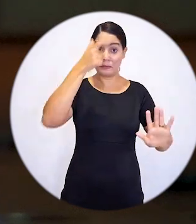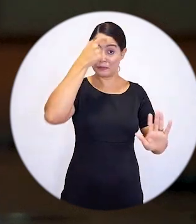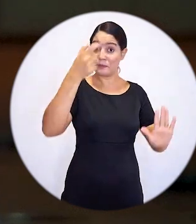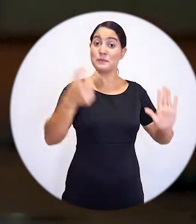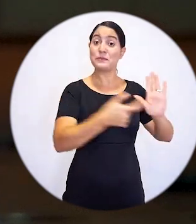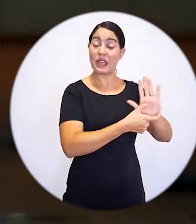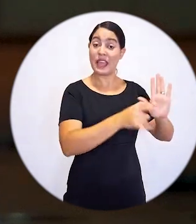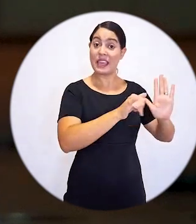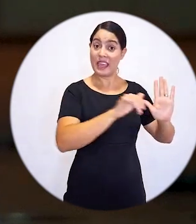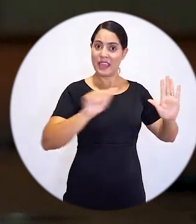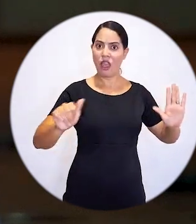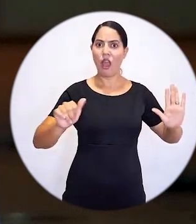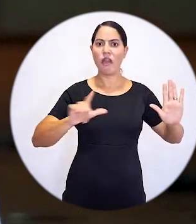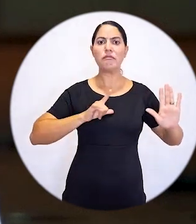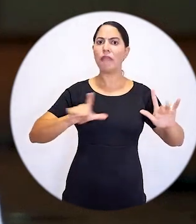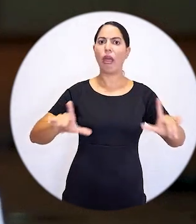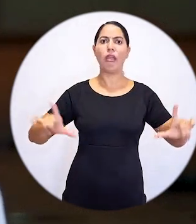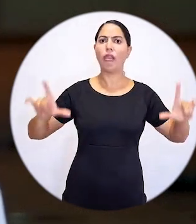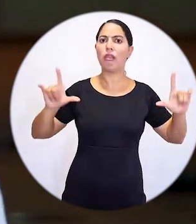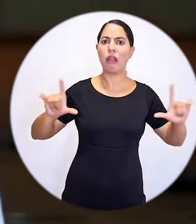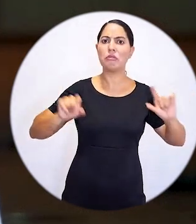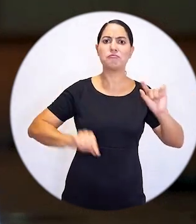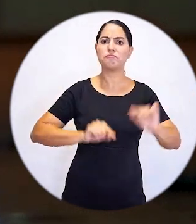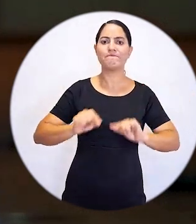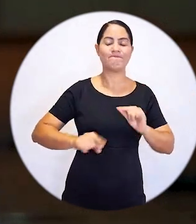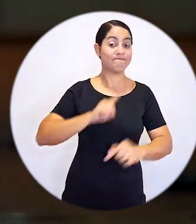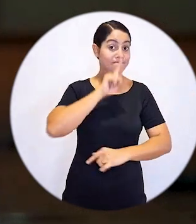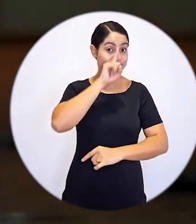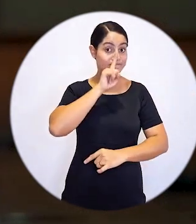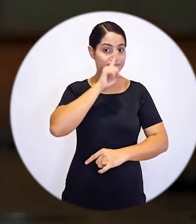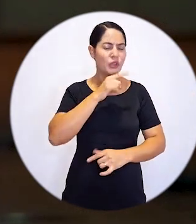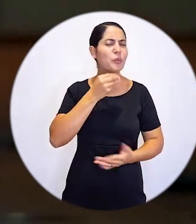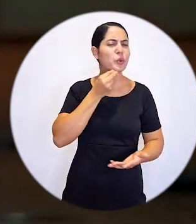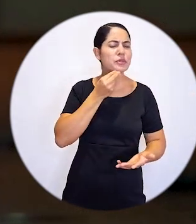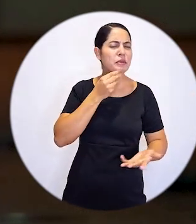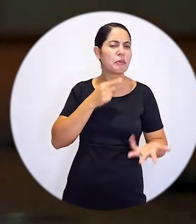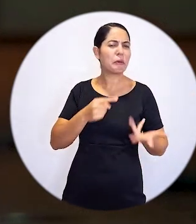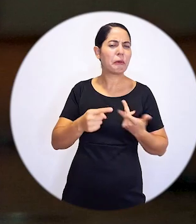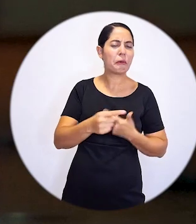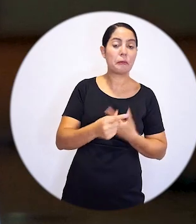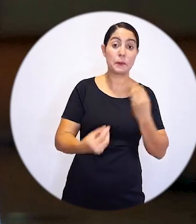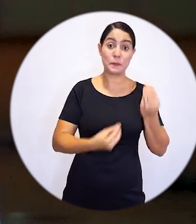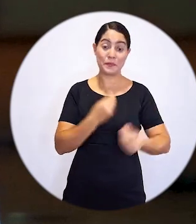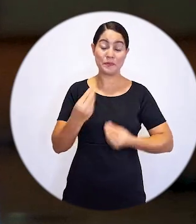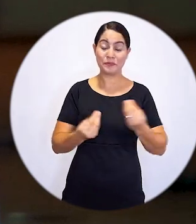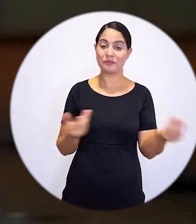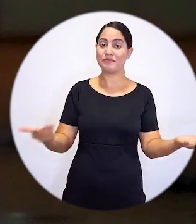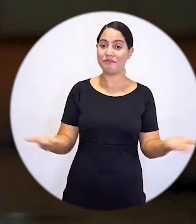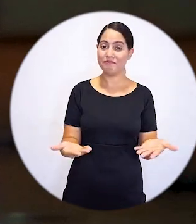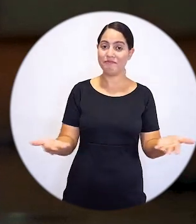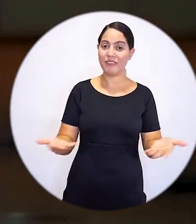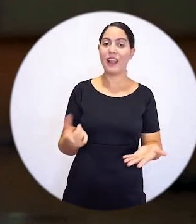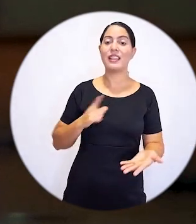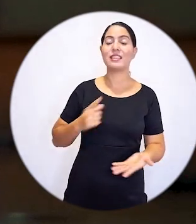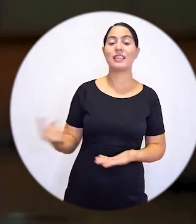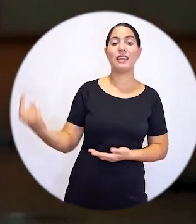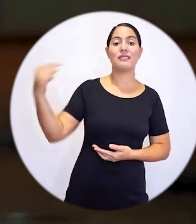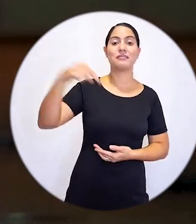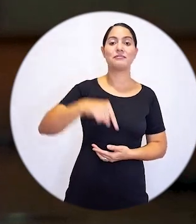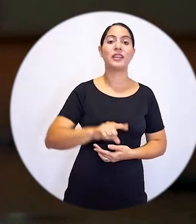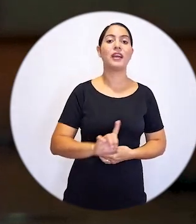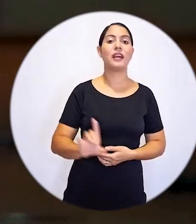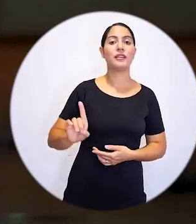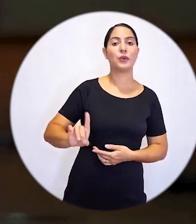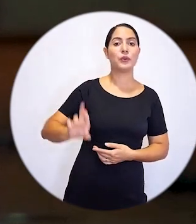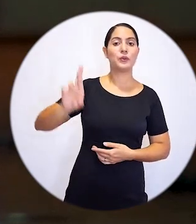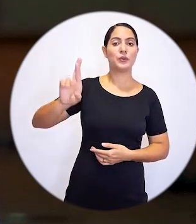à inteligência artificial, com destaque aos riscos e possibilidades. A convidada desta vez foi a doutora em Direito e especialista